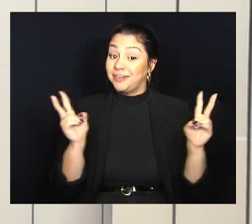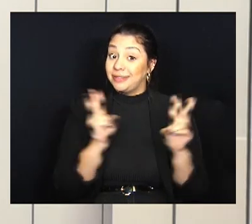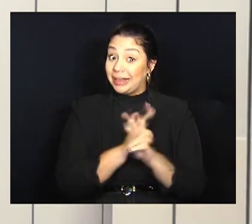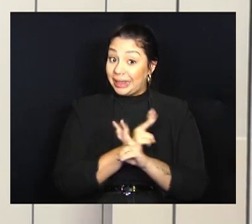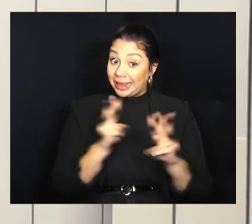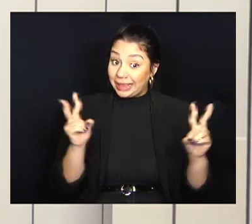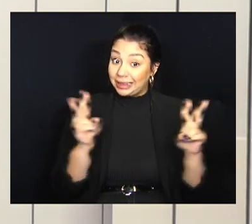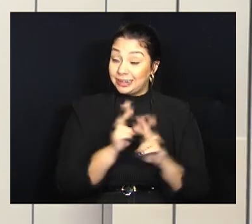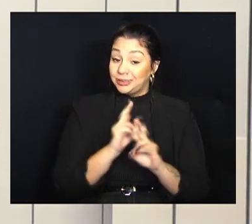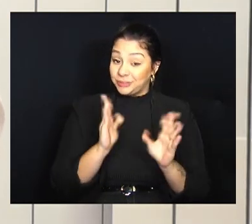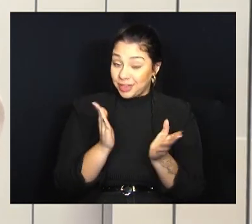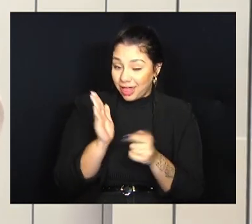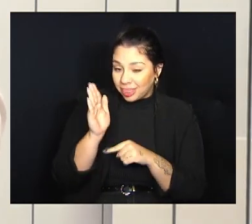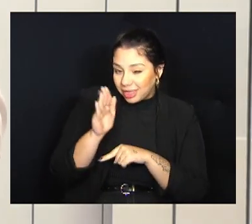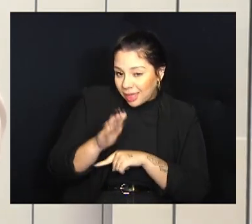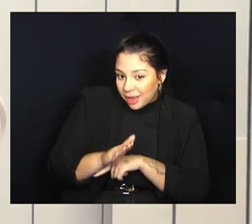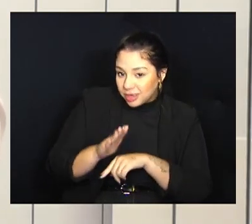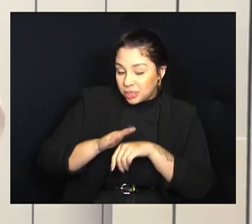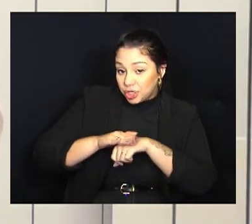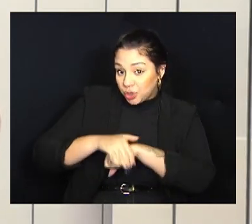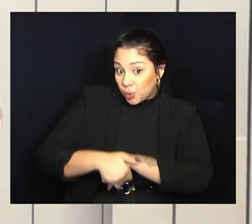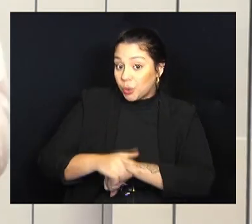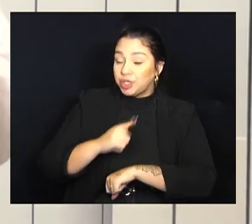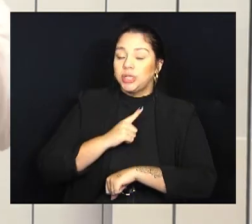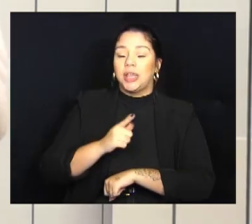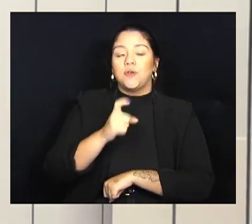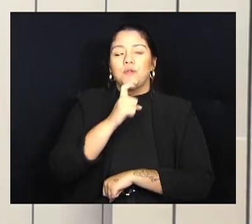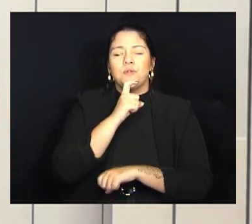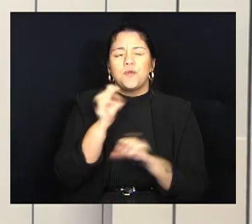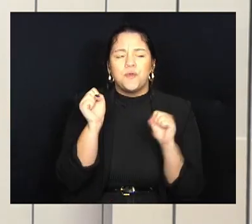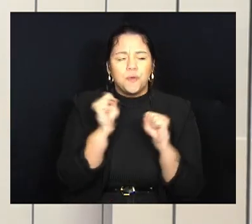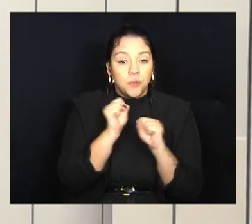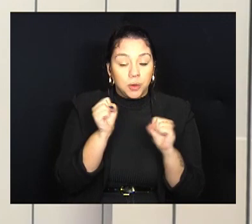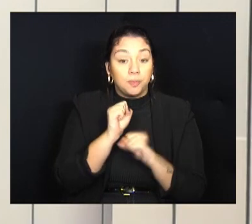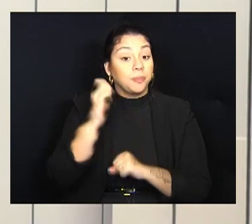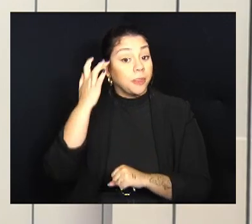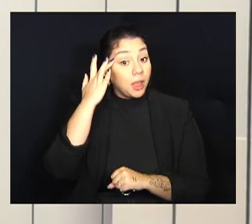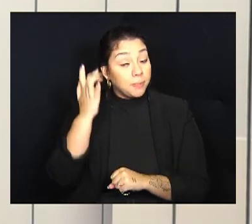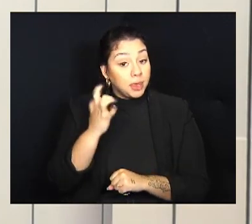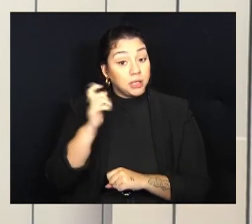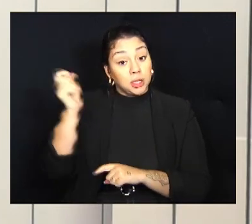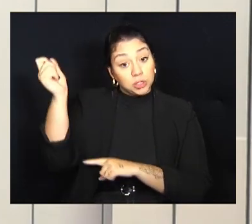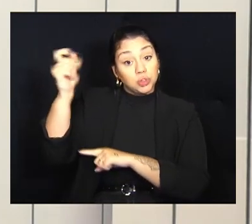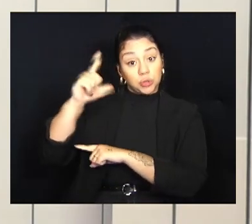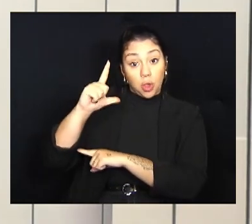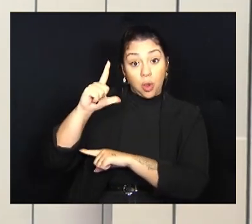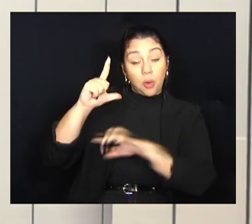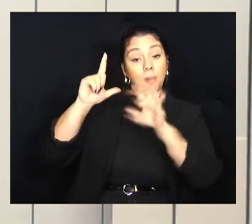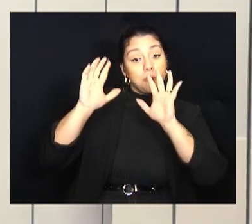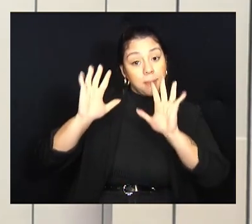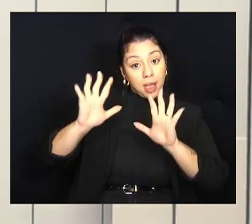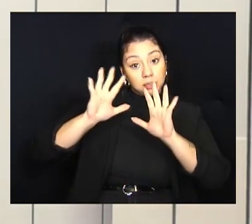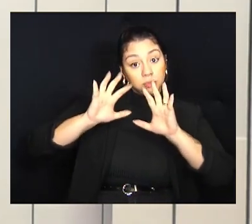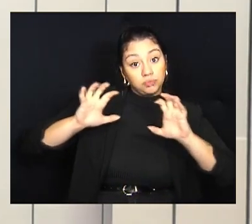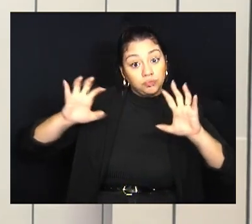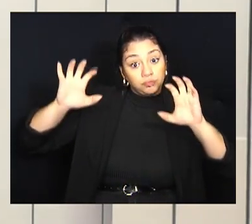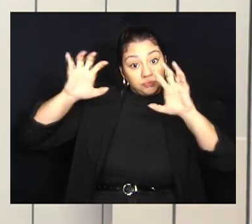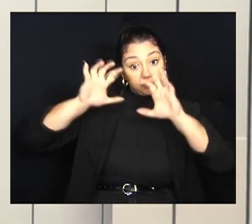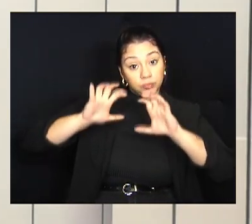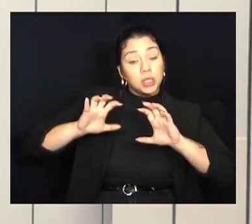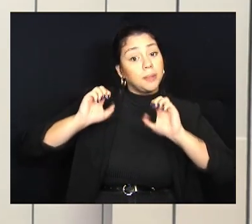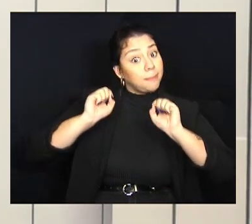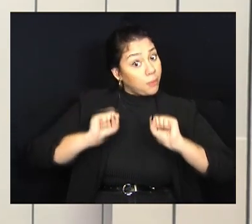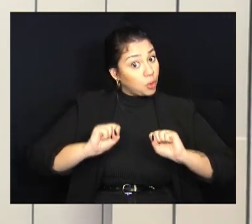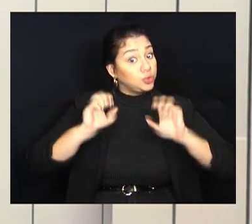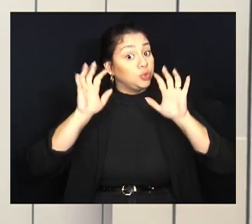no início da tarde, trazendo uma frente fria. Amanhã, sol aparece entre nuvens e pode até chover,